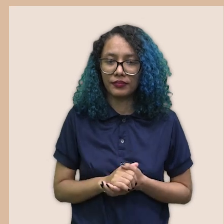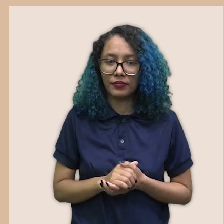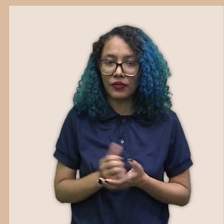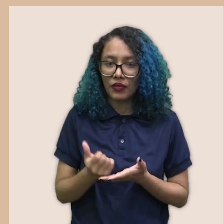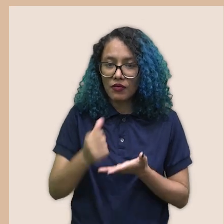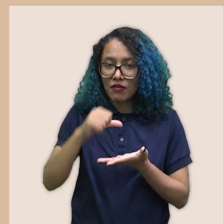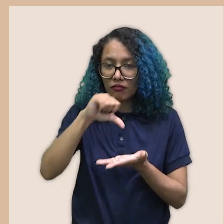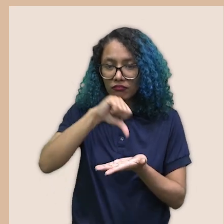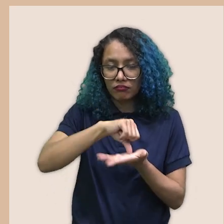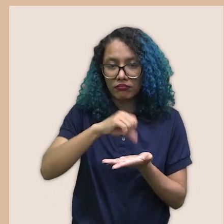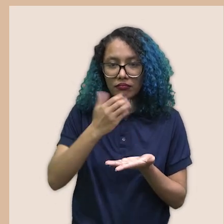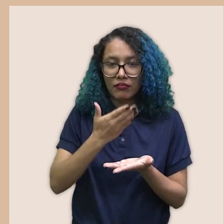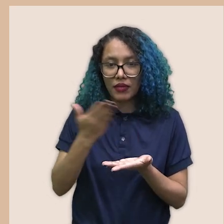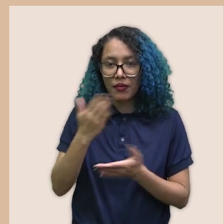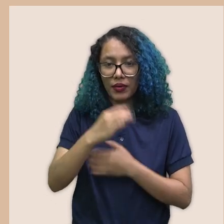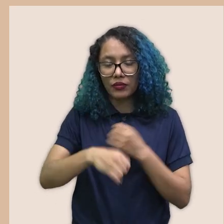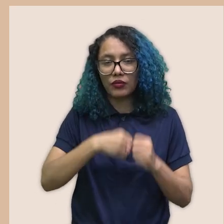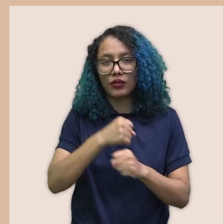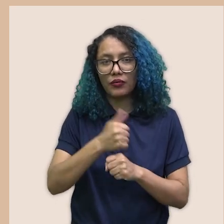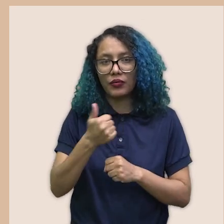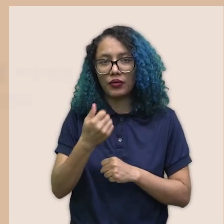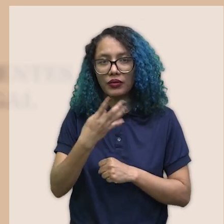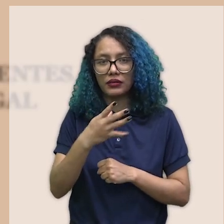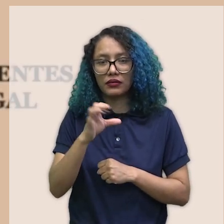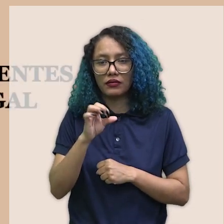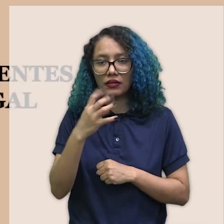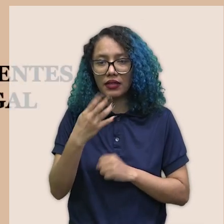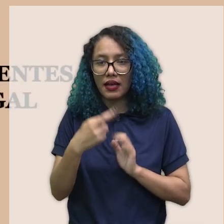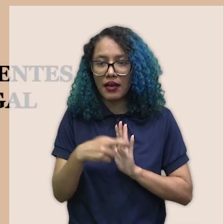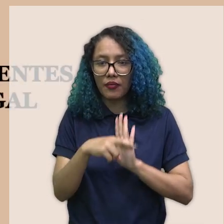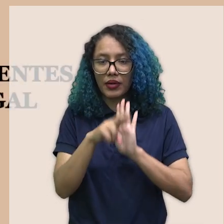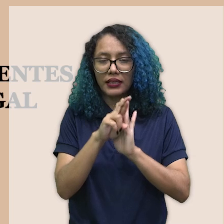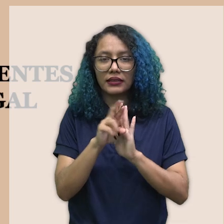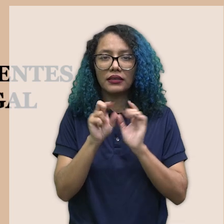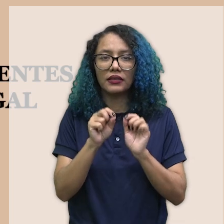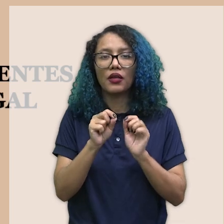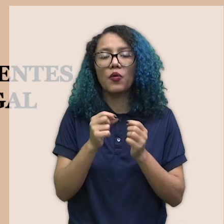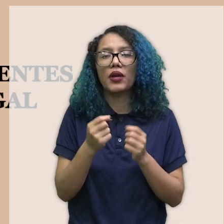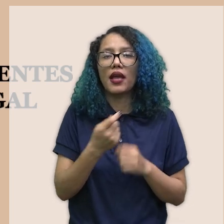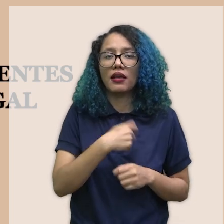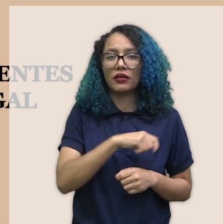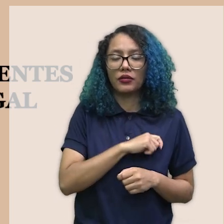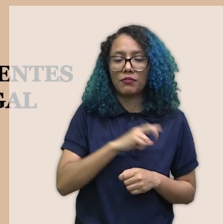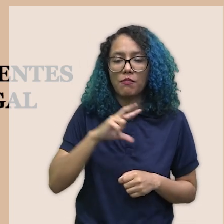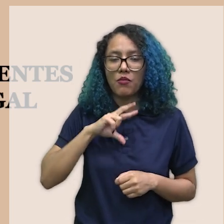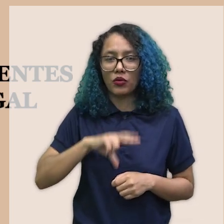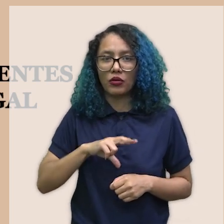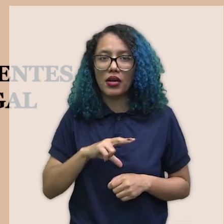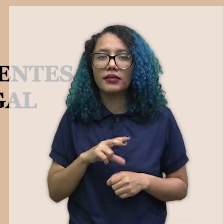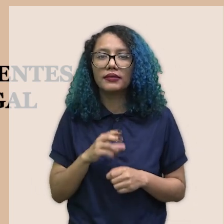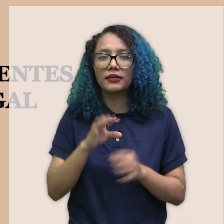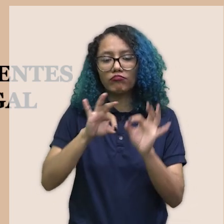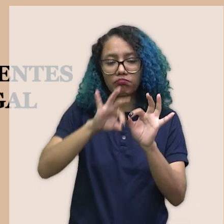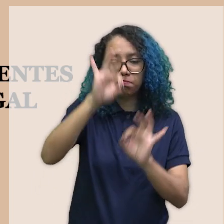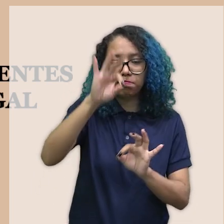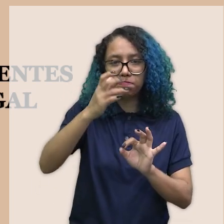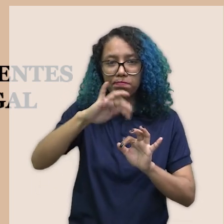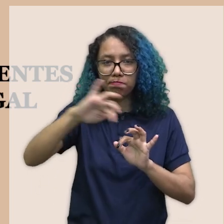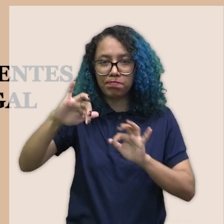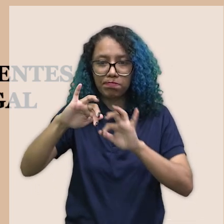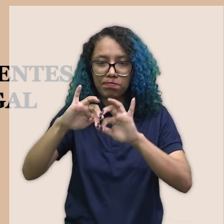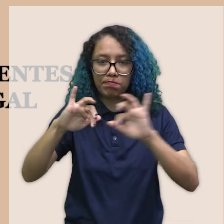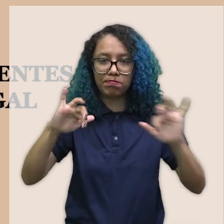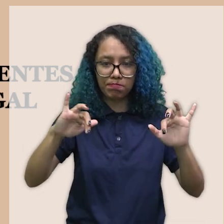de 1494. Representa a divisão entre Portugal e Espanha, dividindo as terras da América por uma